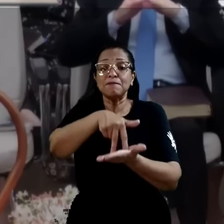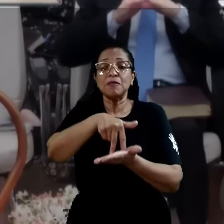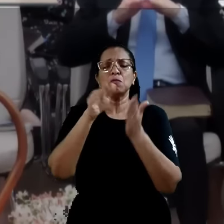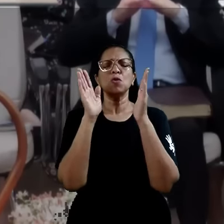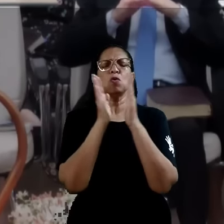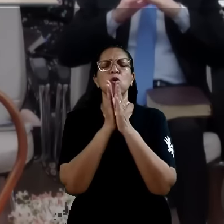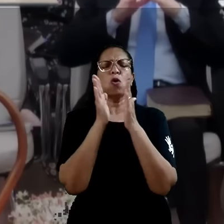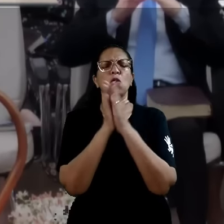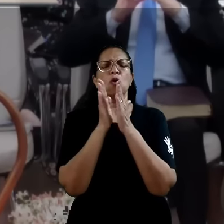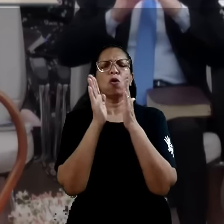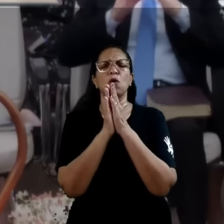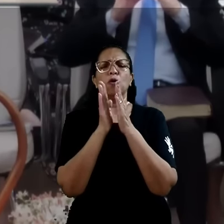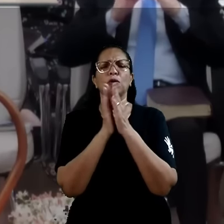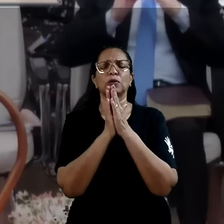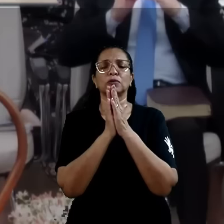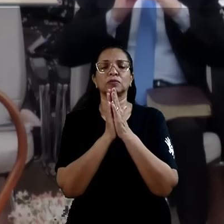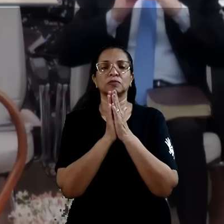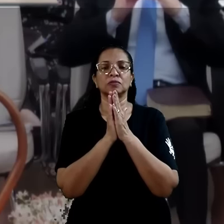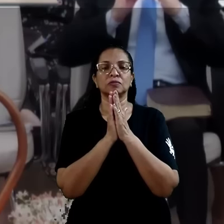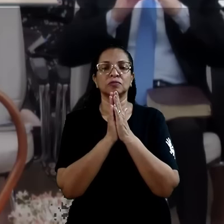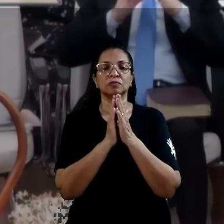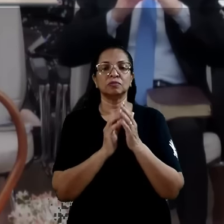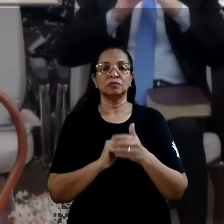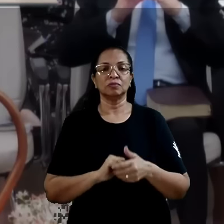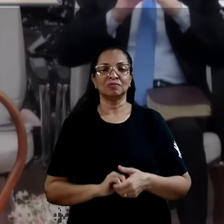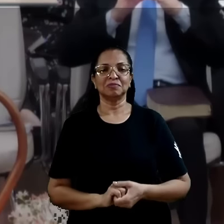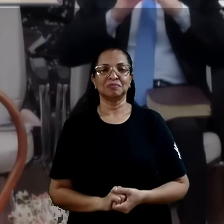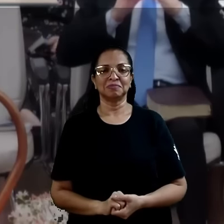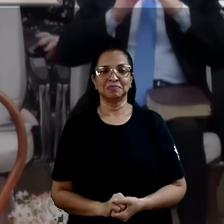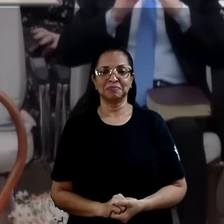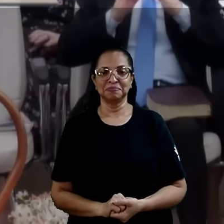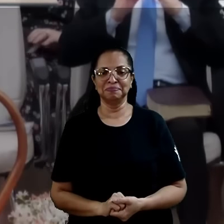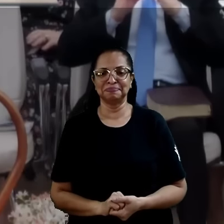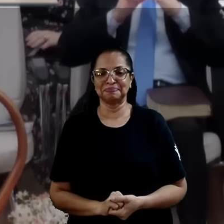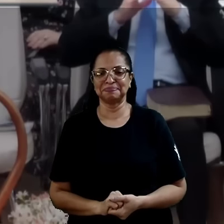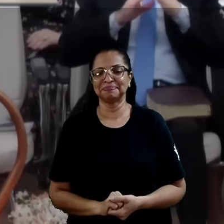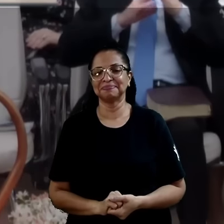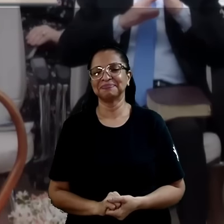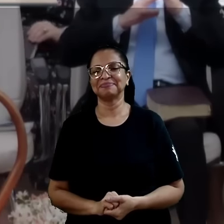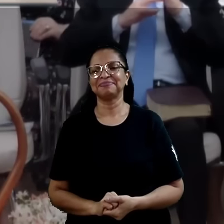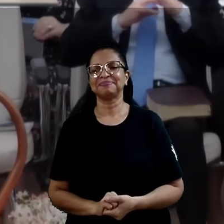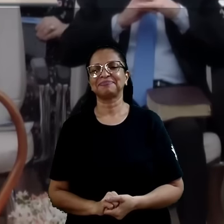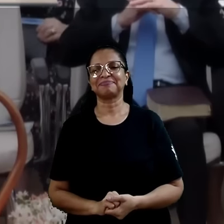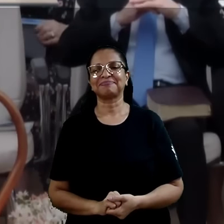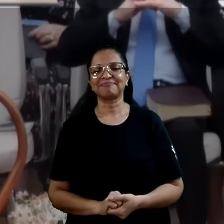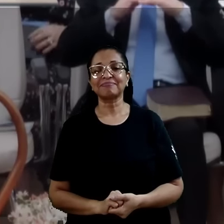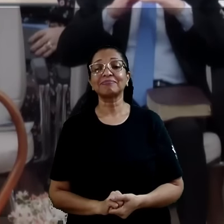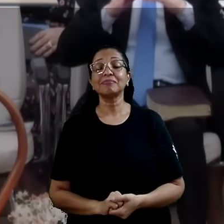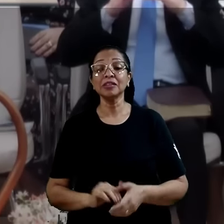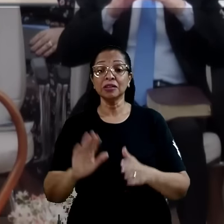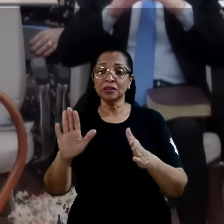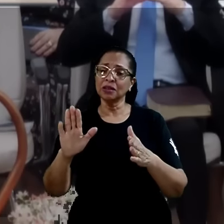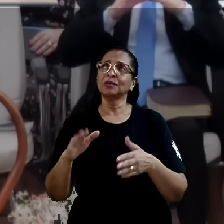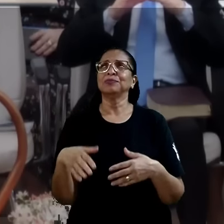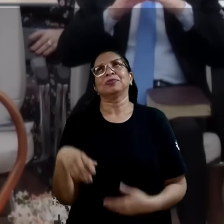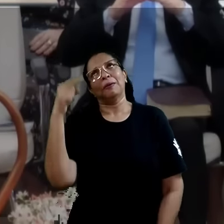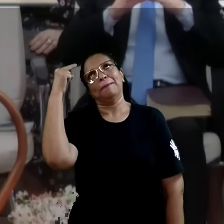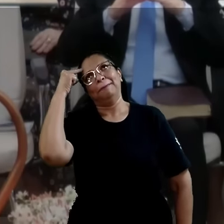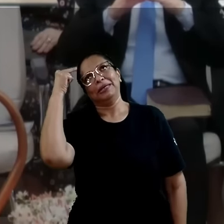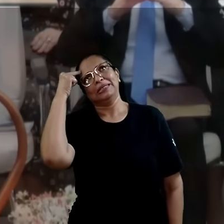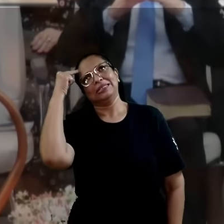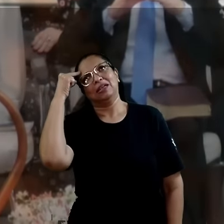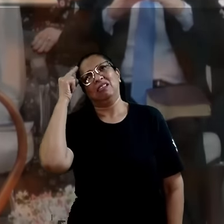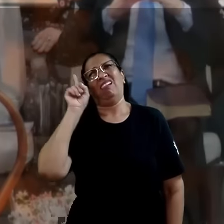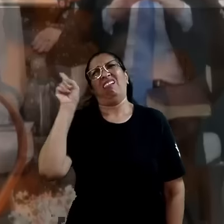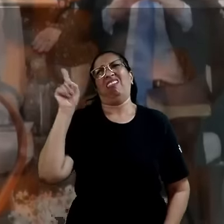tudo fora não quero tudo doido não quero saber Deus vai levar o Anjo Olha que coisa